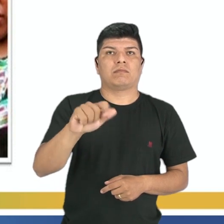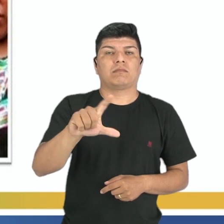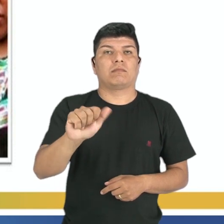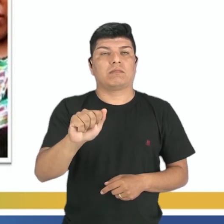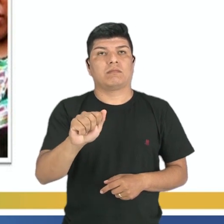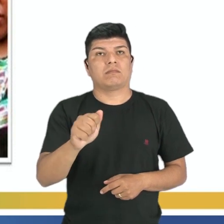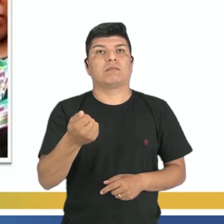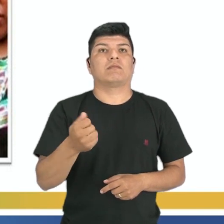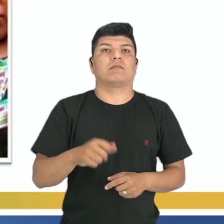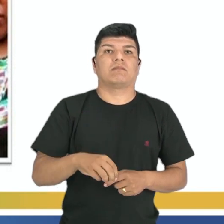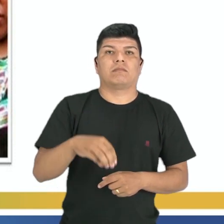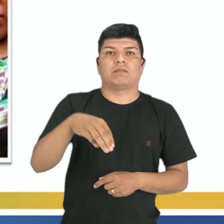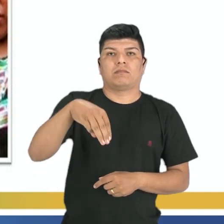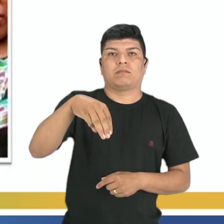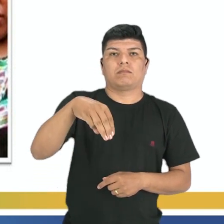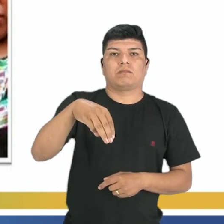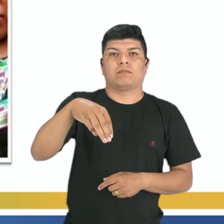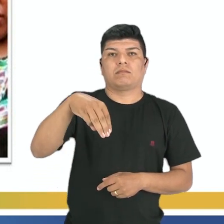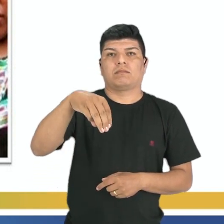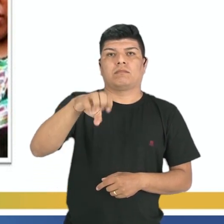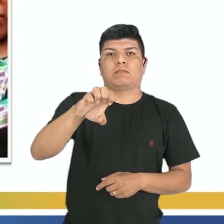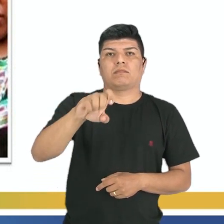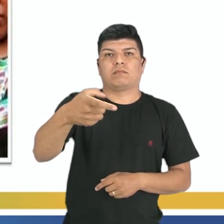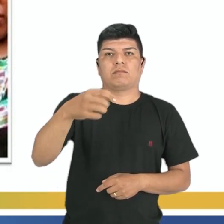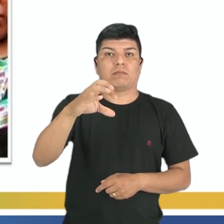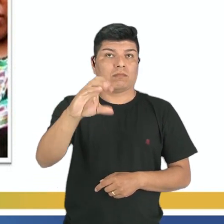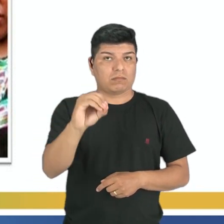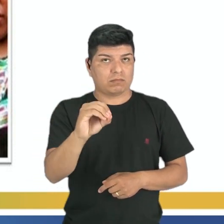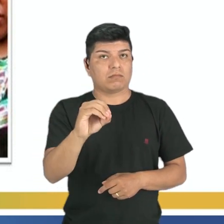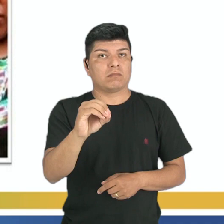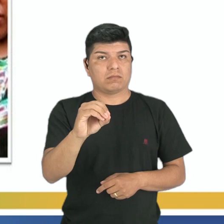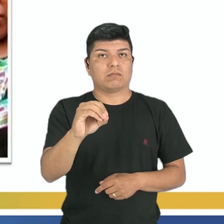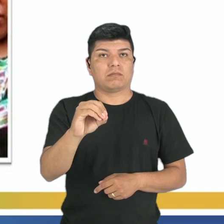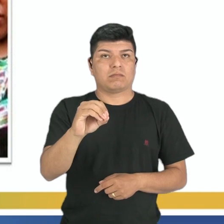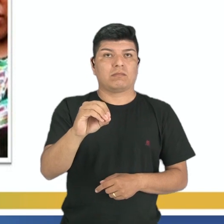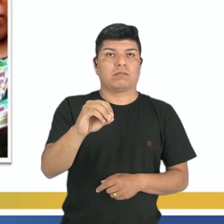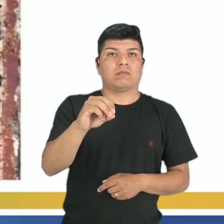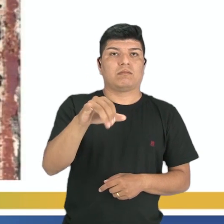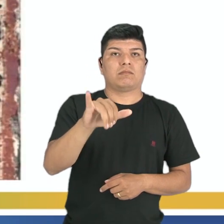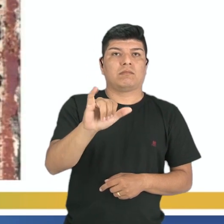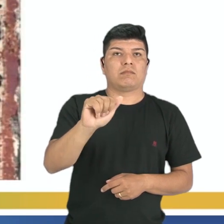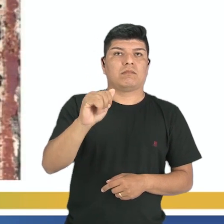México, né? Península de Yucatán e Belize.